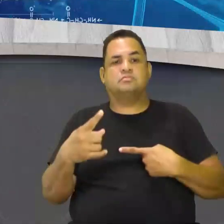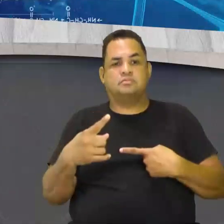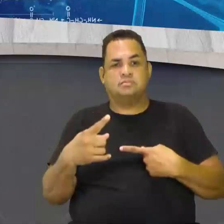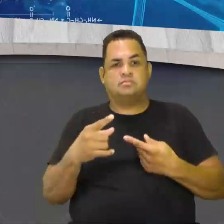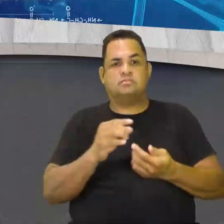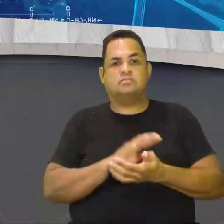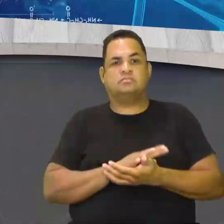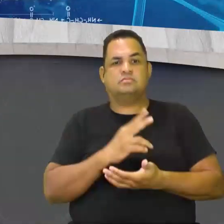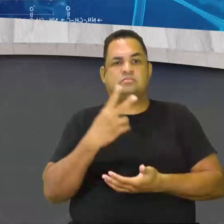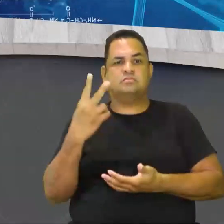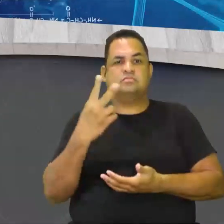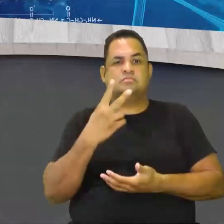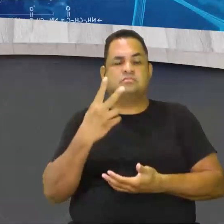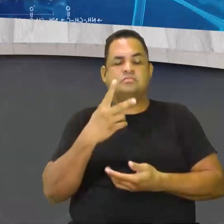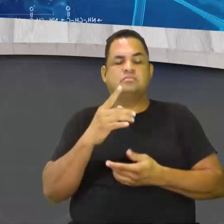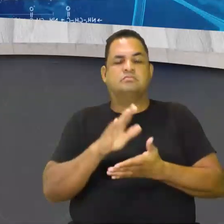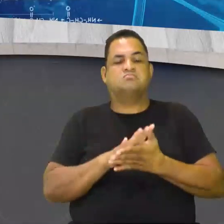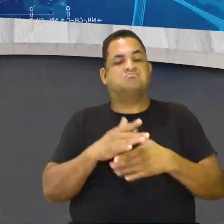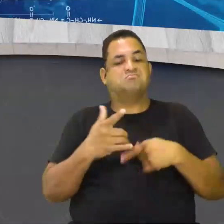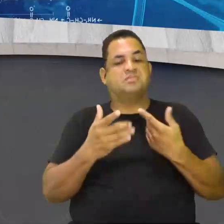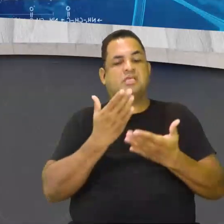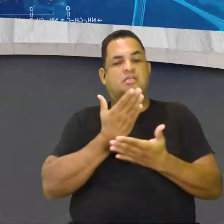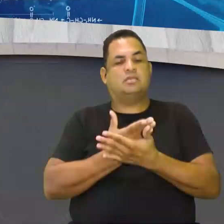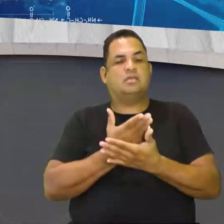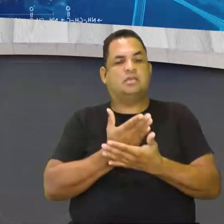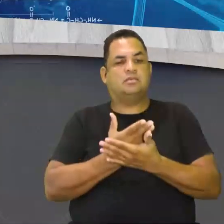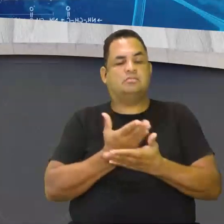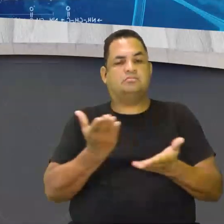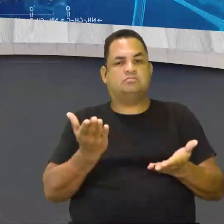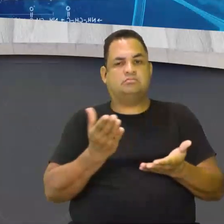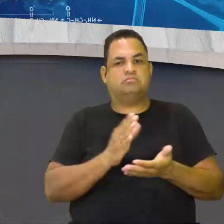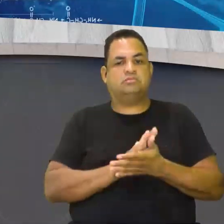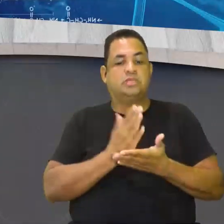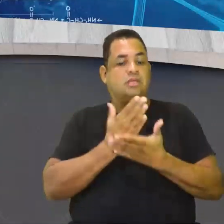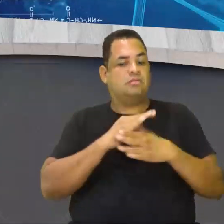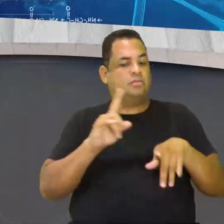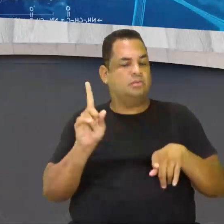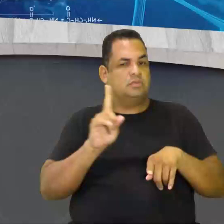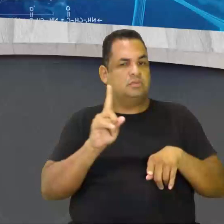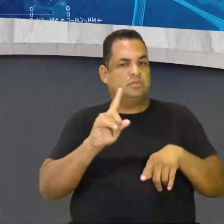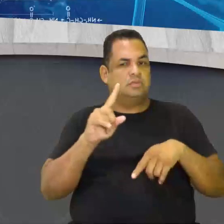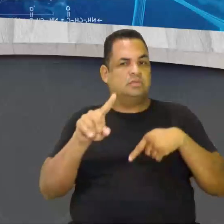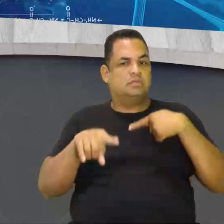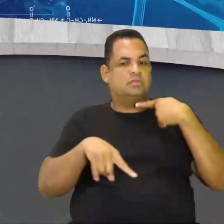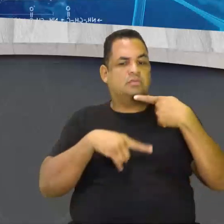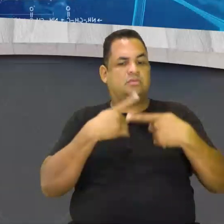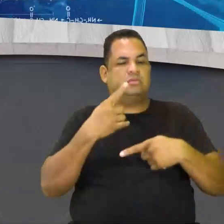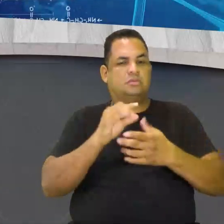nossa segunda parte da aula, porque ainda não acabou não, tá, gente? Exatamente aquela